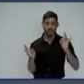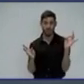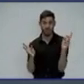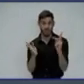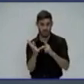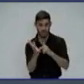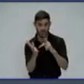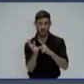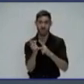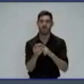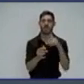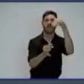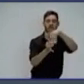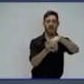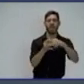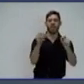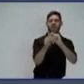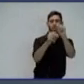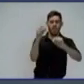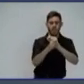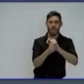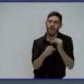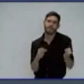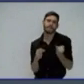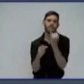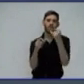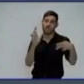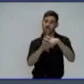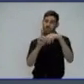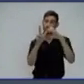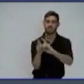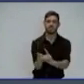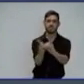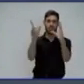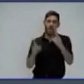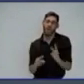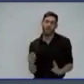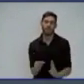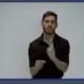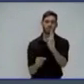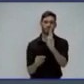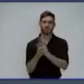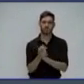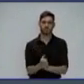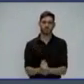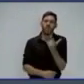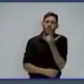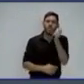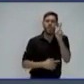o voto é elemento essencial da democracia representativa. Outro